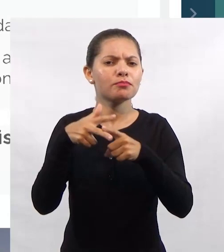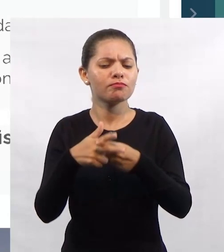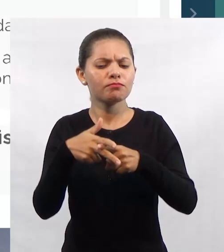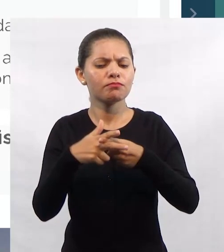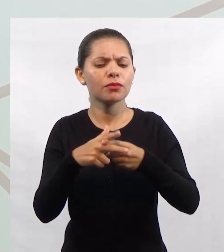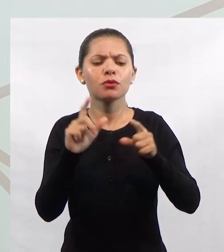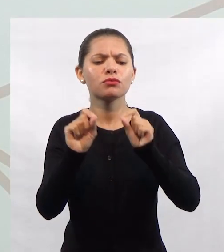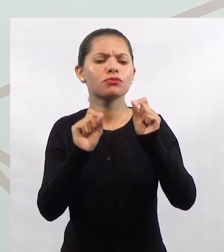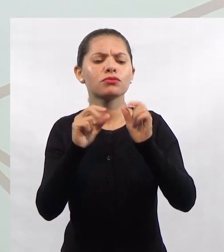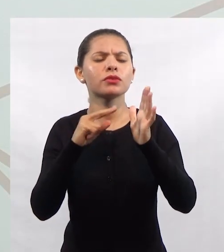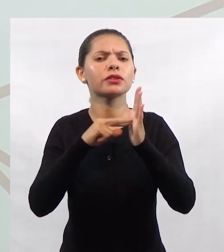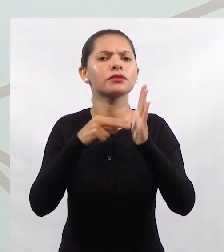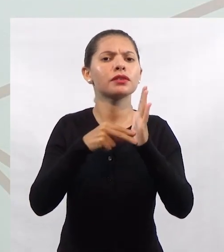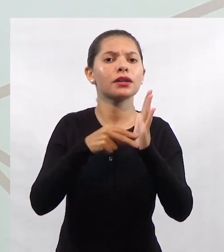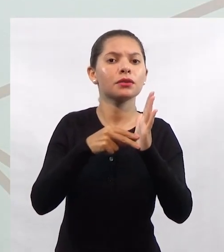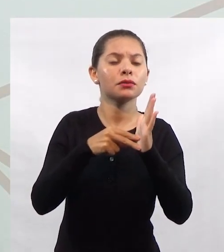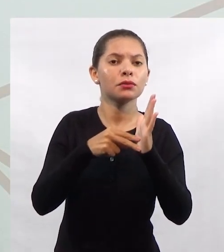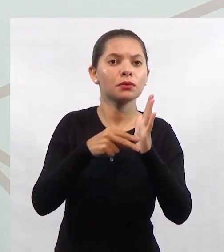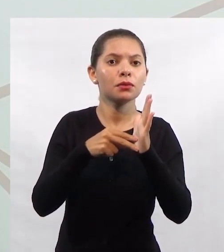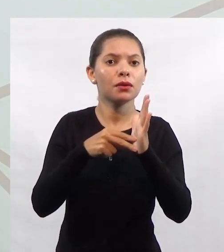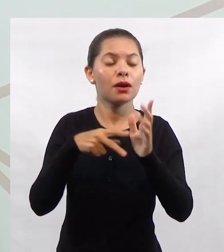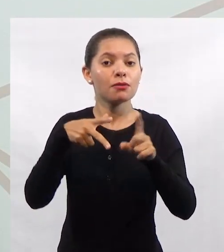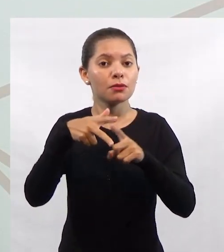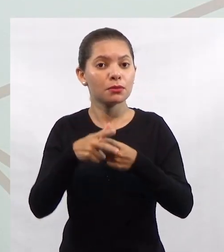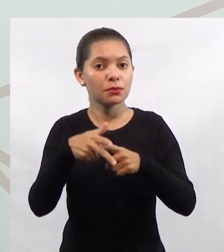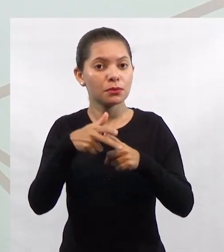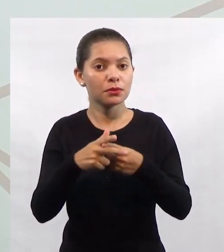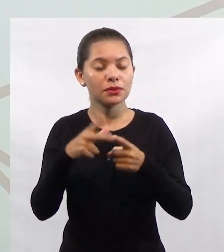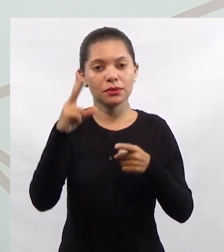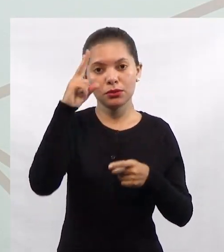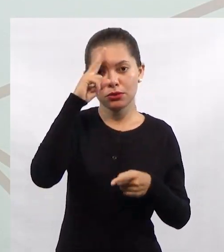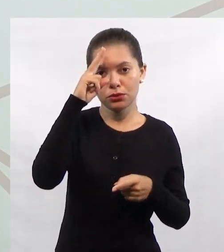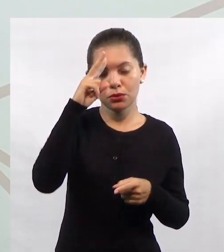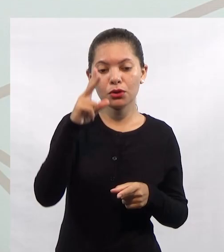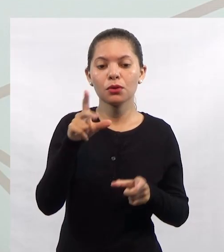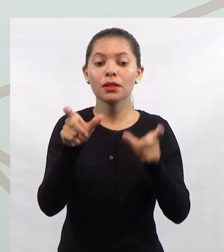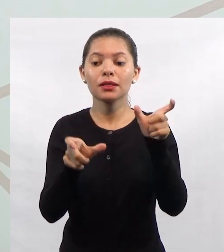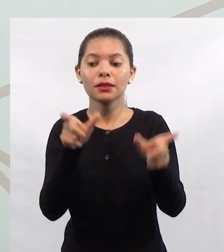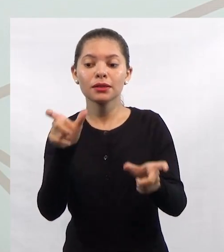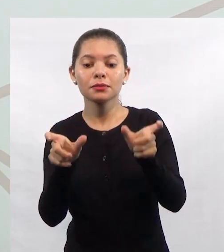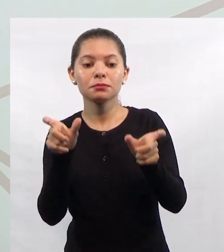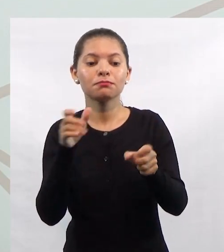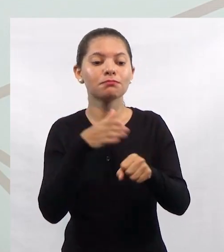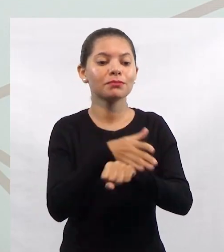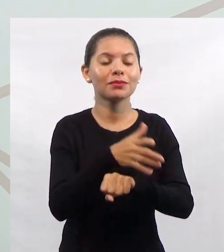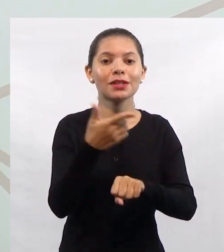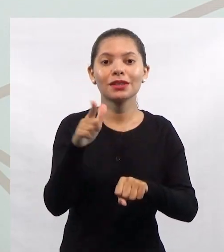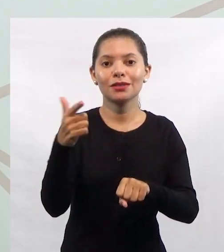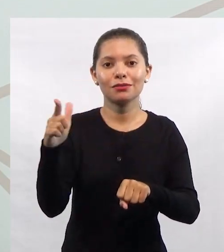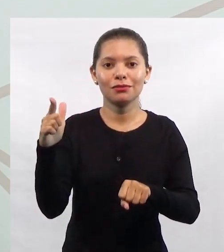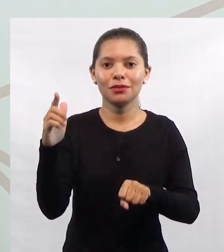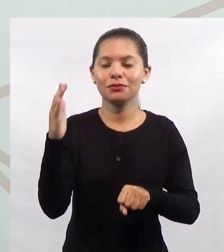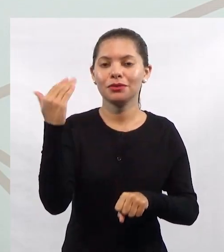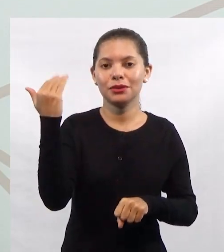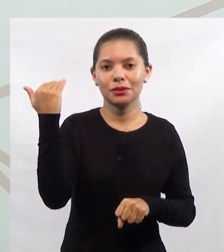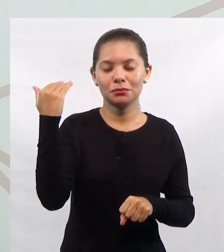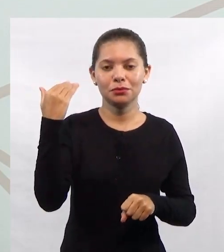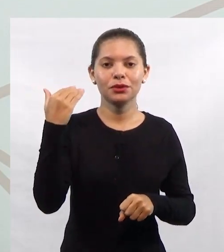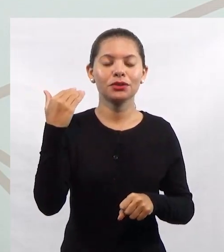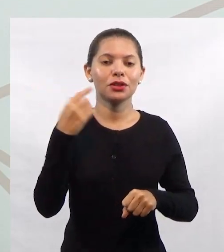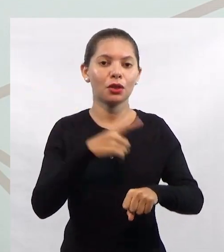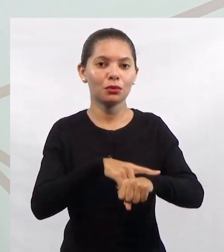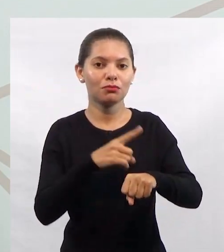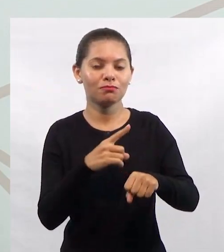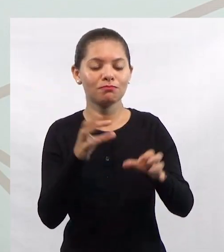reparadora? Reparadora porque esse resgate histórico, a reparação histórica dessas pessoas que não tiveram acesso à